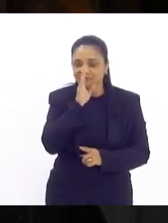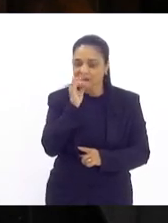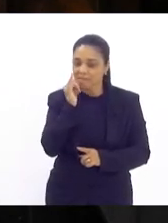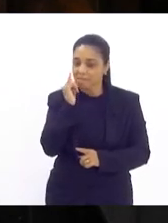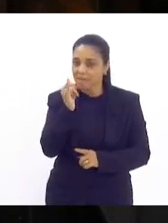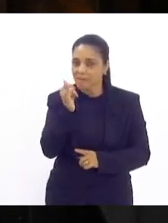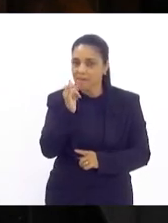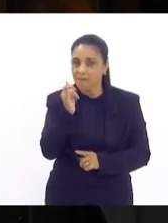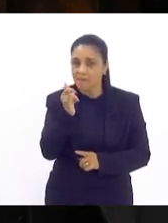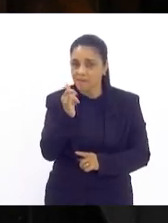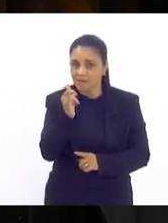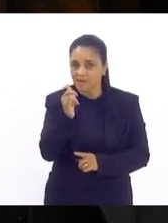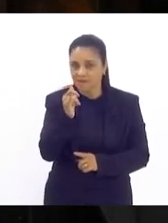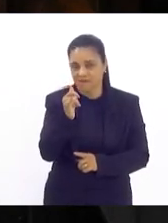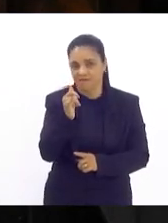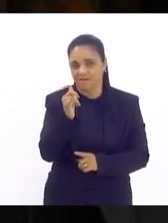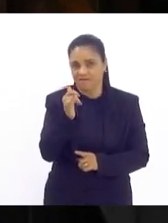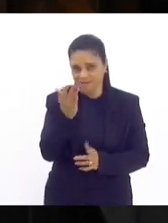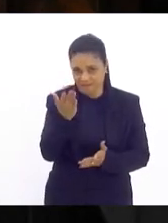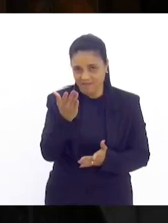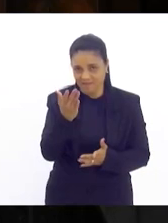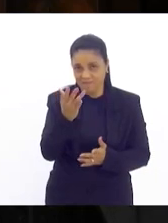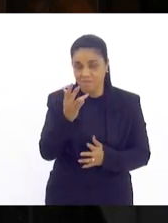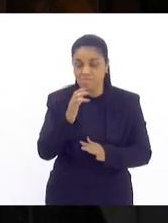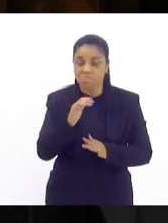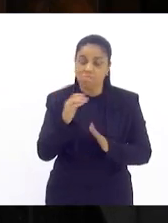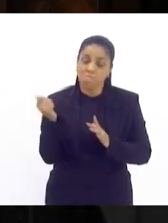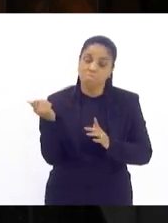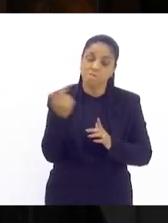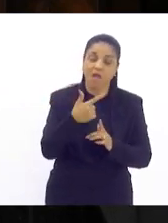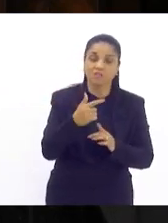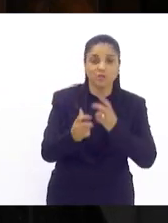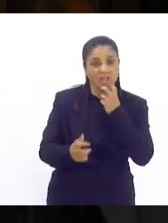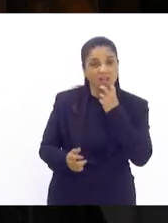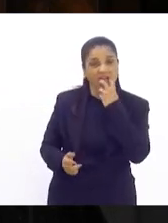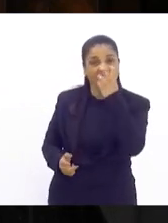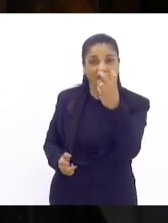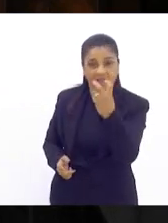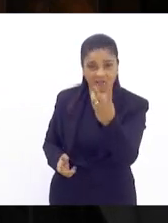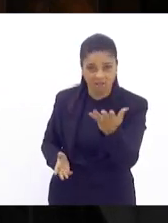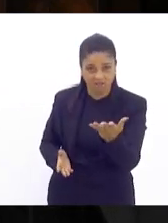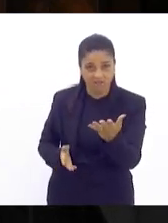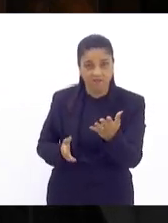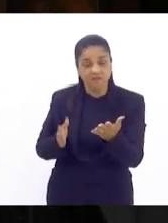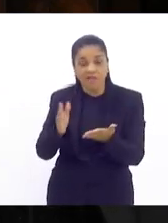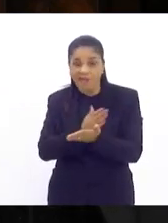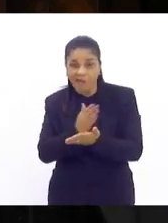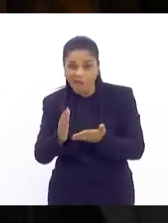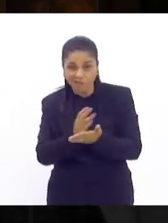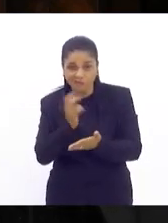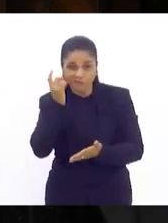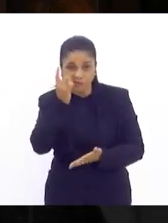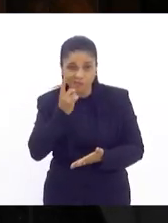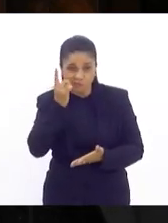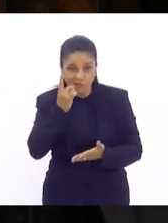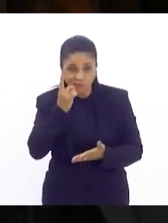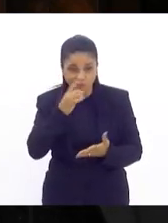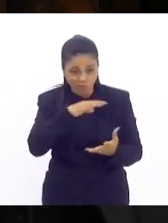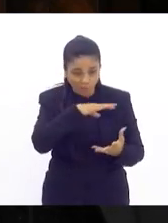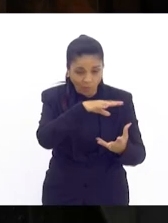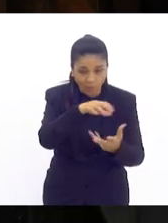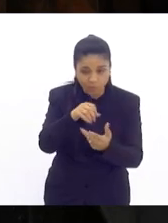dito isso também tem deputados que acham que o mundo político